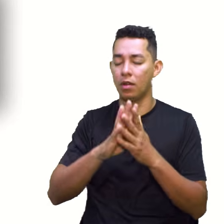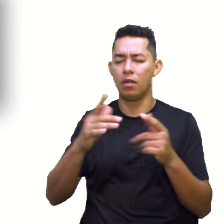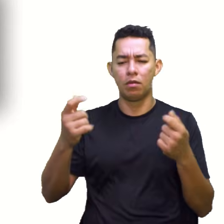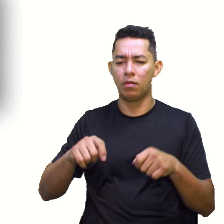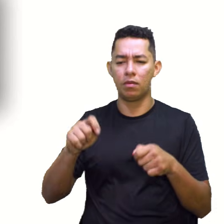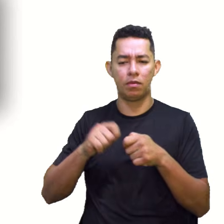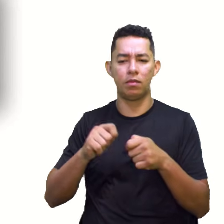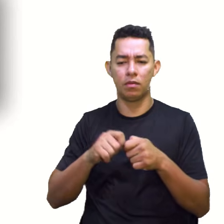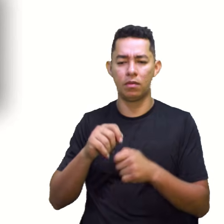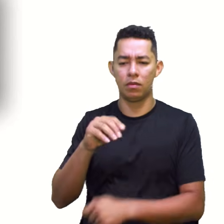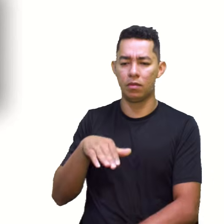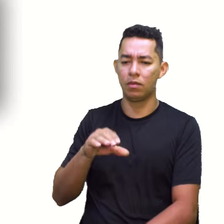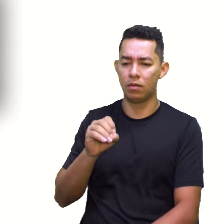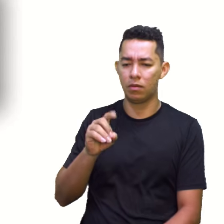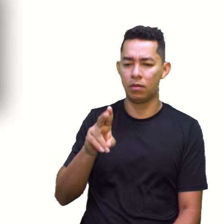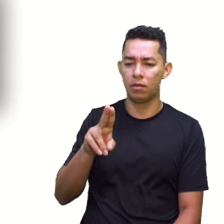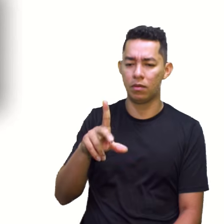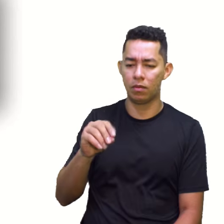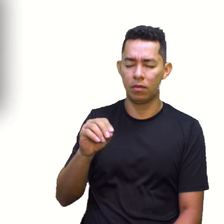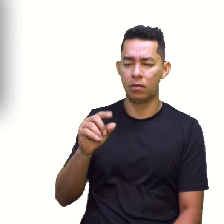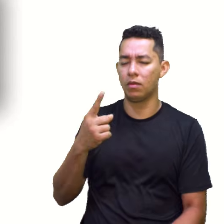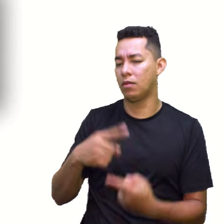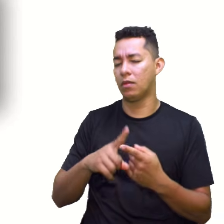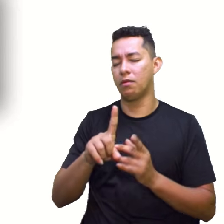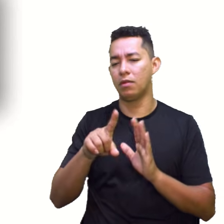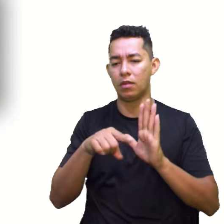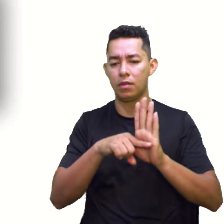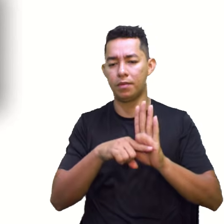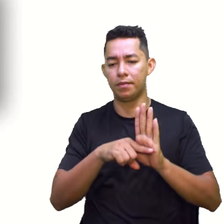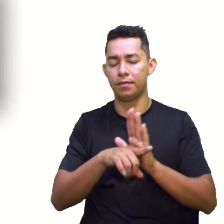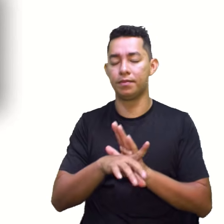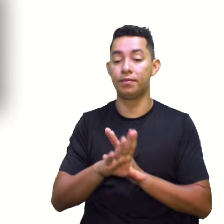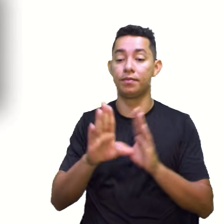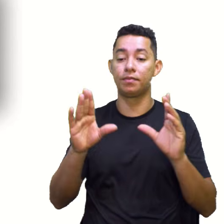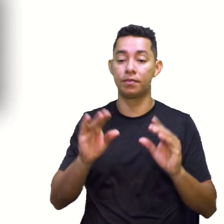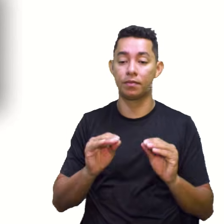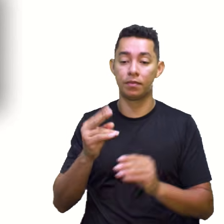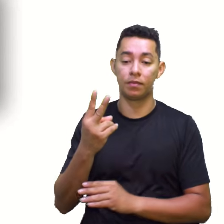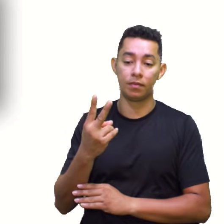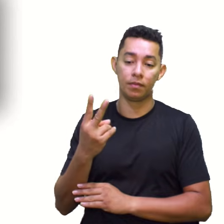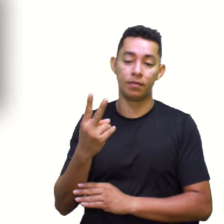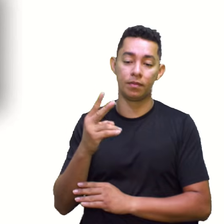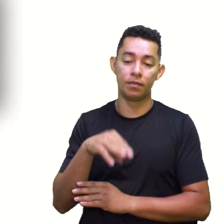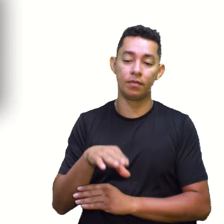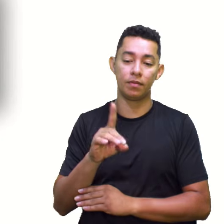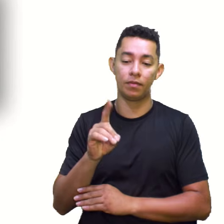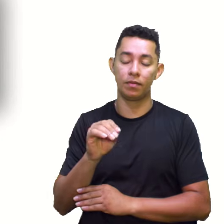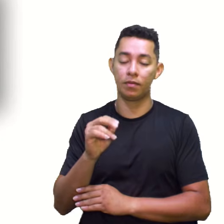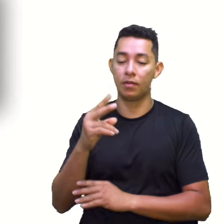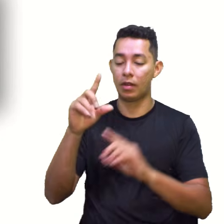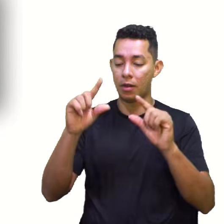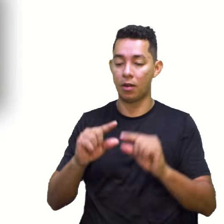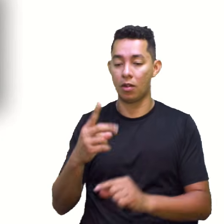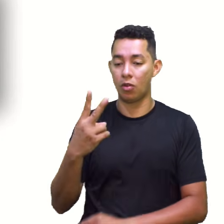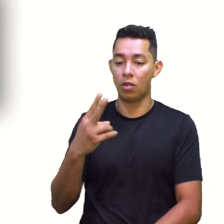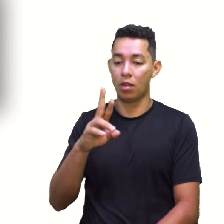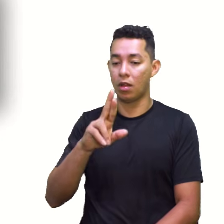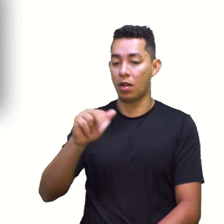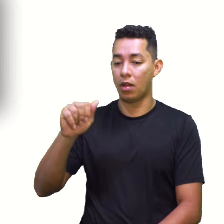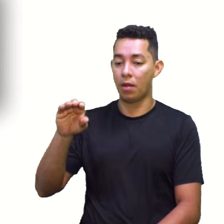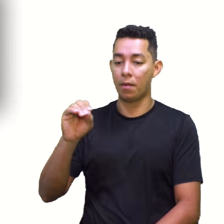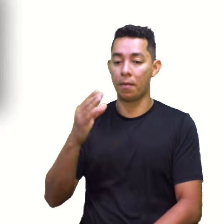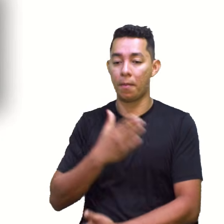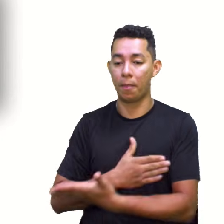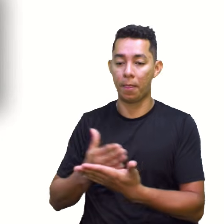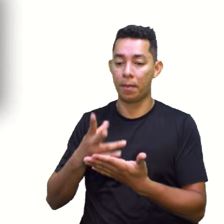módulo, tá? Porque senão vai ficar negativo, mas tudo bem. Diminuiu os dois módulos, diminuiu os dois raios. Começa